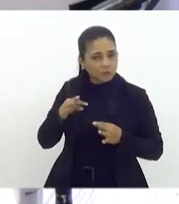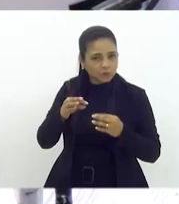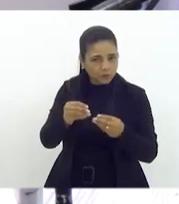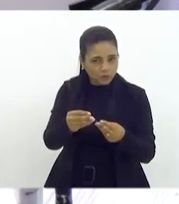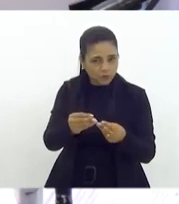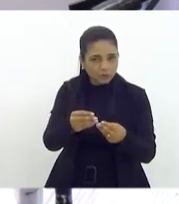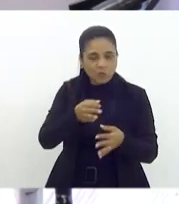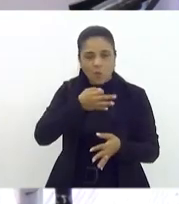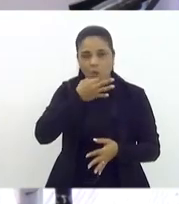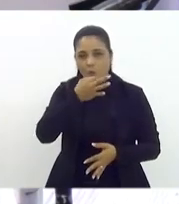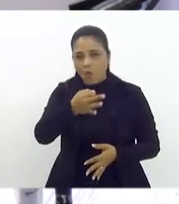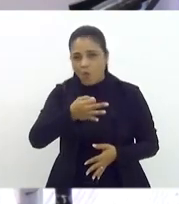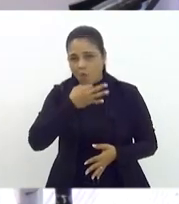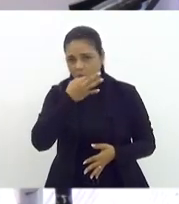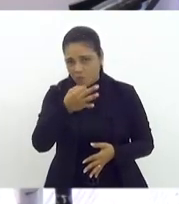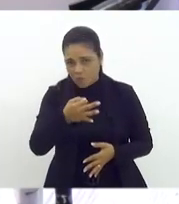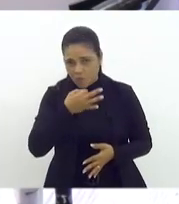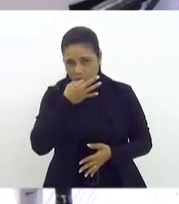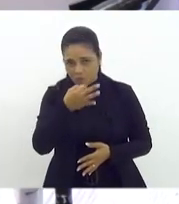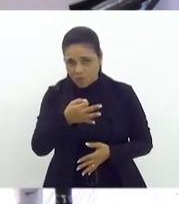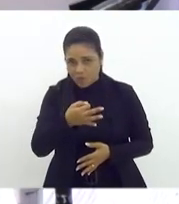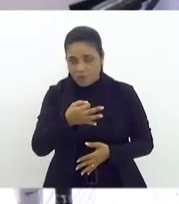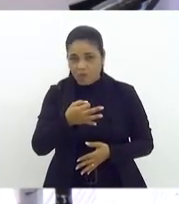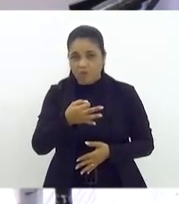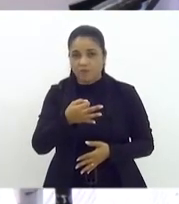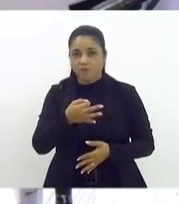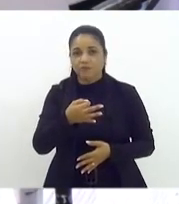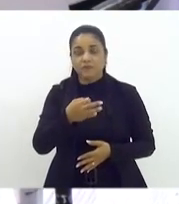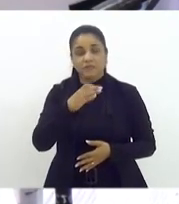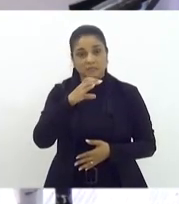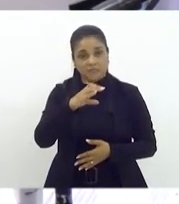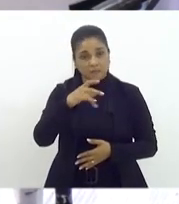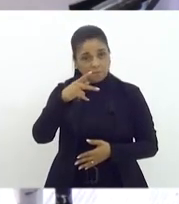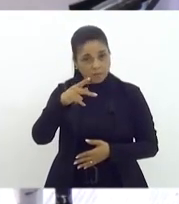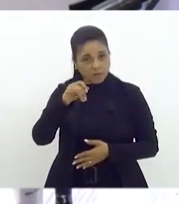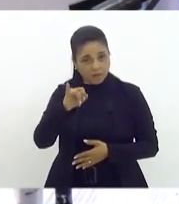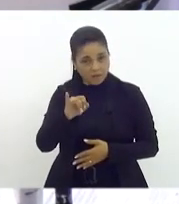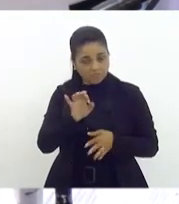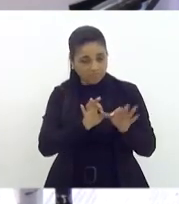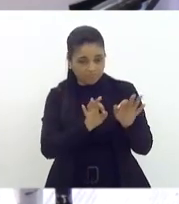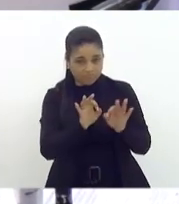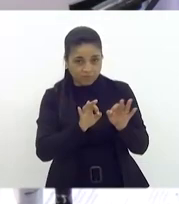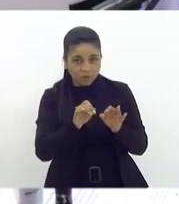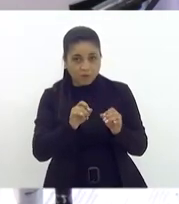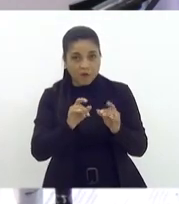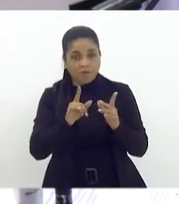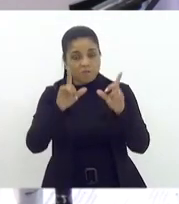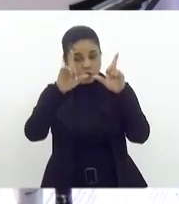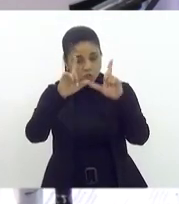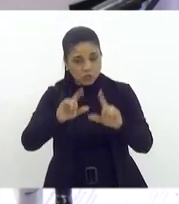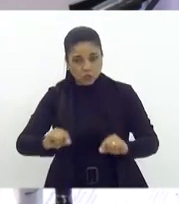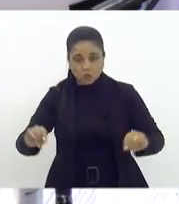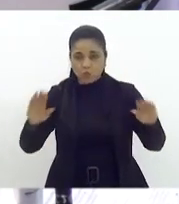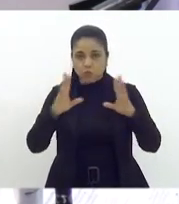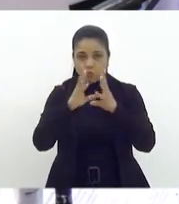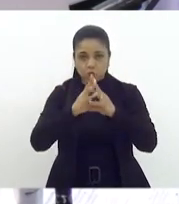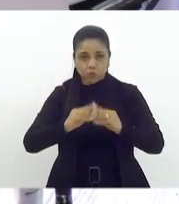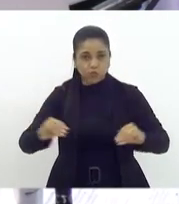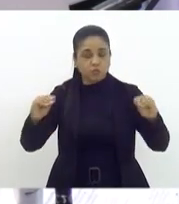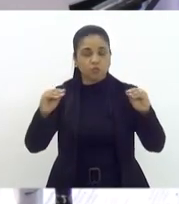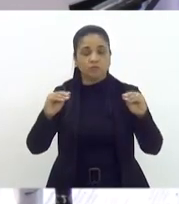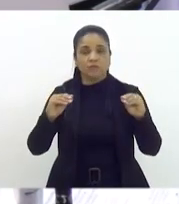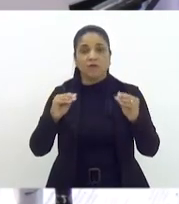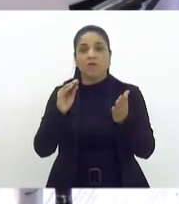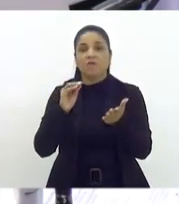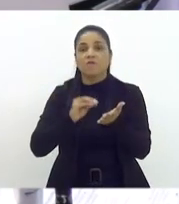a sua opinião e o que é ccp foi montada é para acabar com qualquer tipo de justiça que venha se cometer